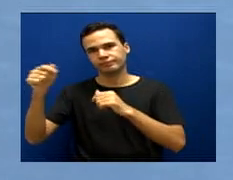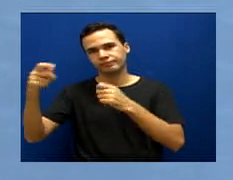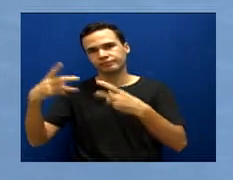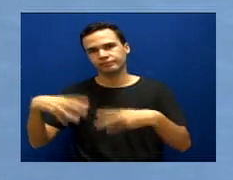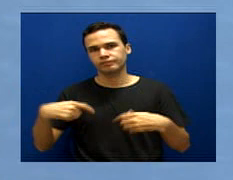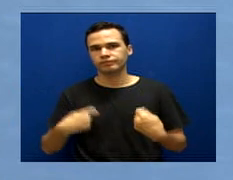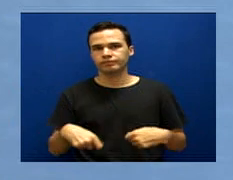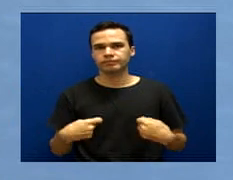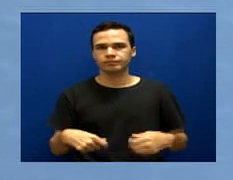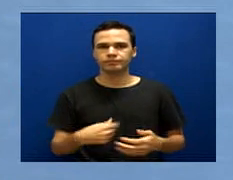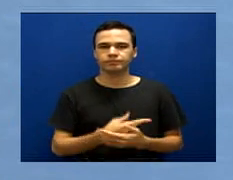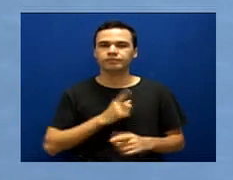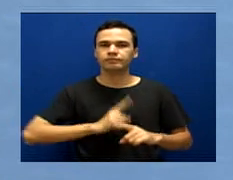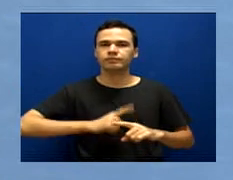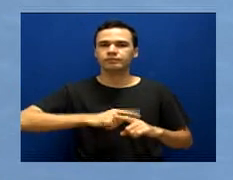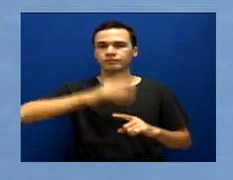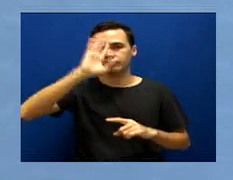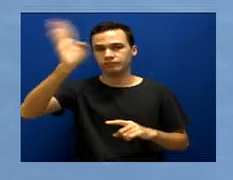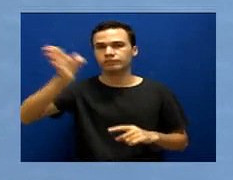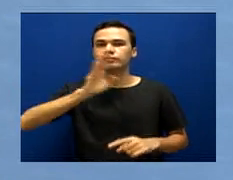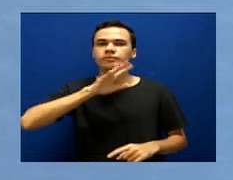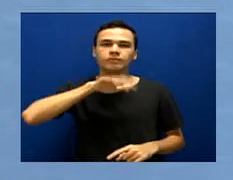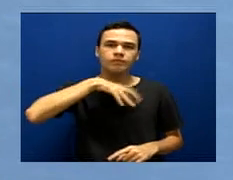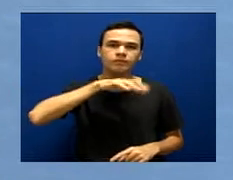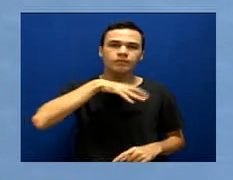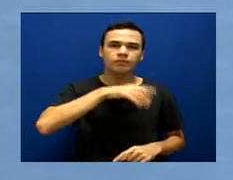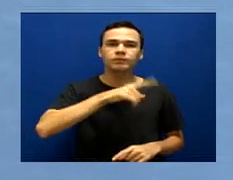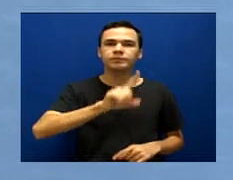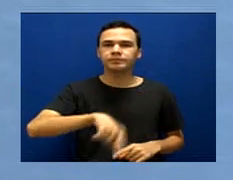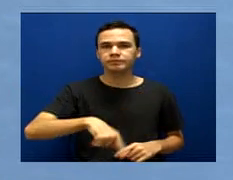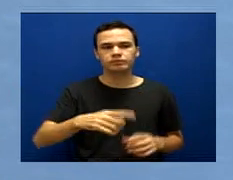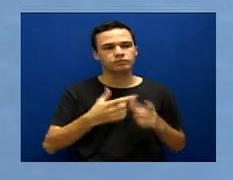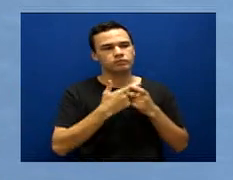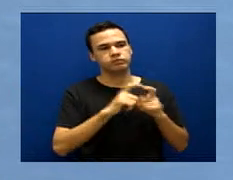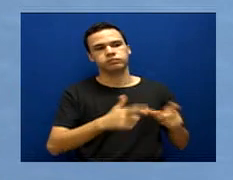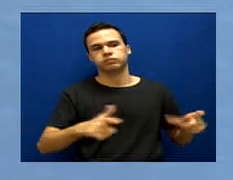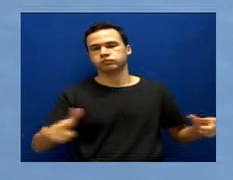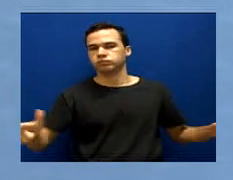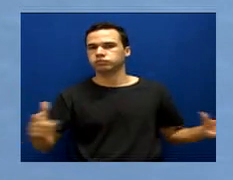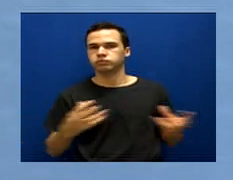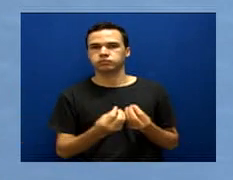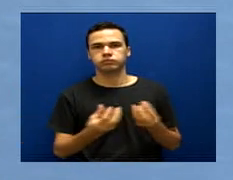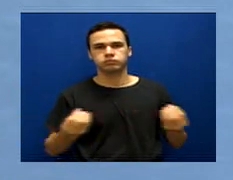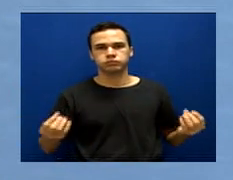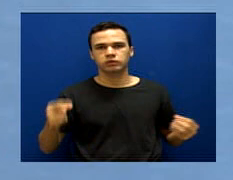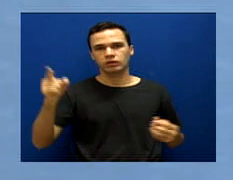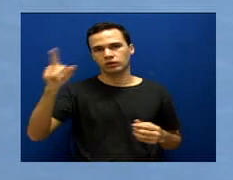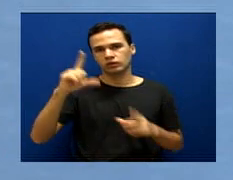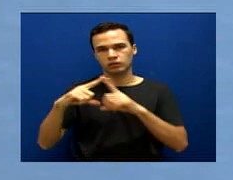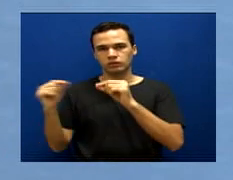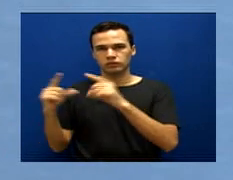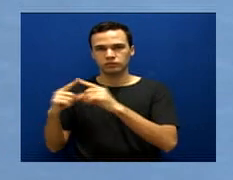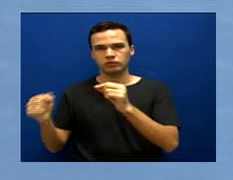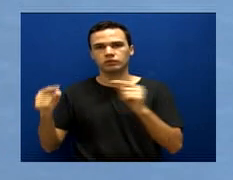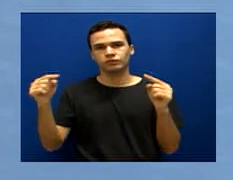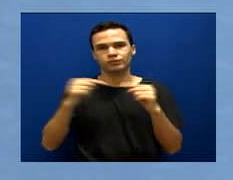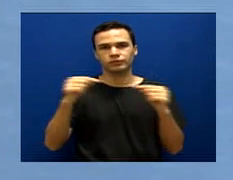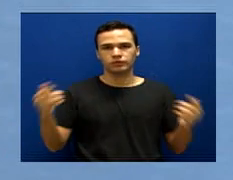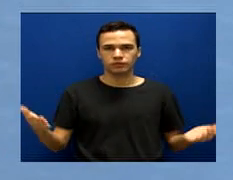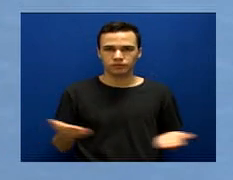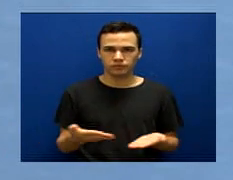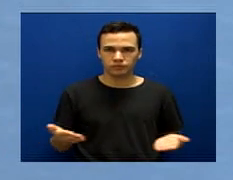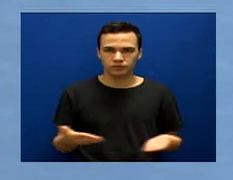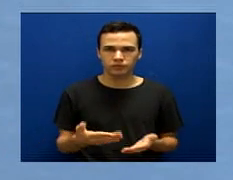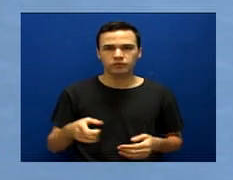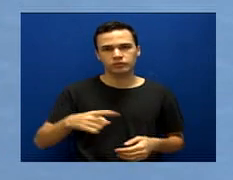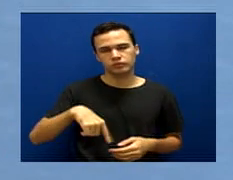aqui. Porque a questão animal ela é abrangente, né? Mas o de Brasília está no contexto de hoje, né,